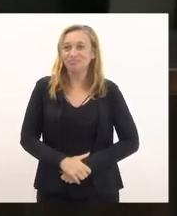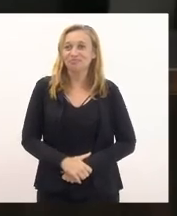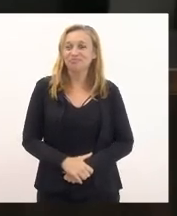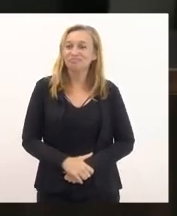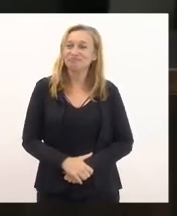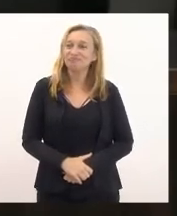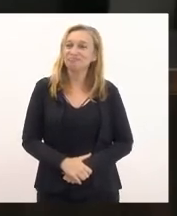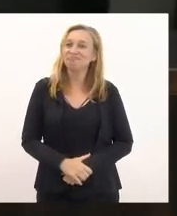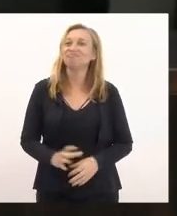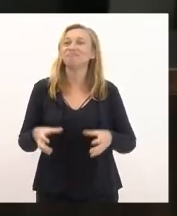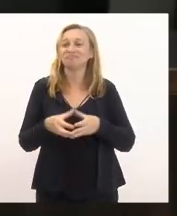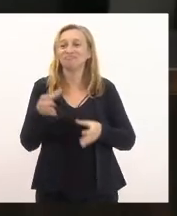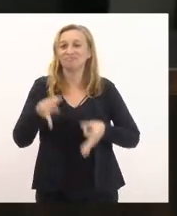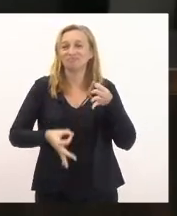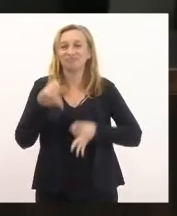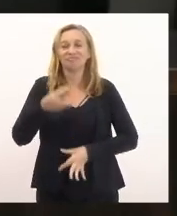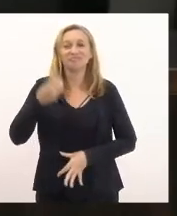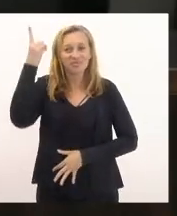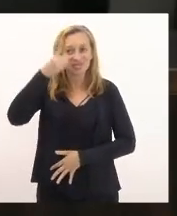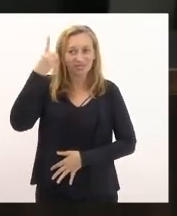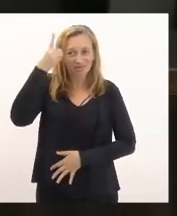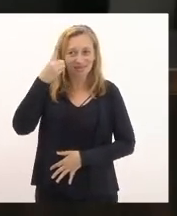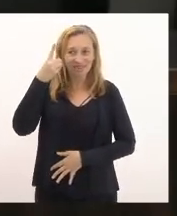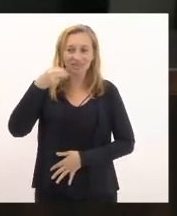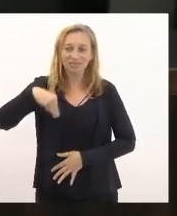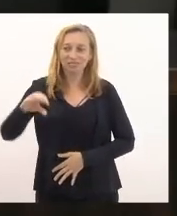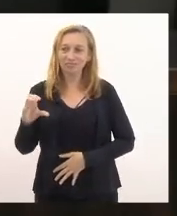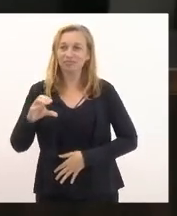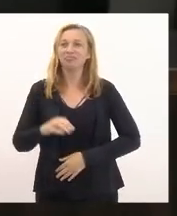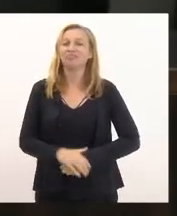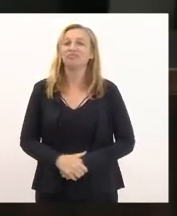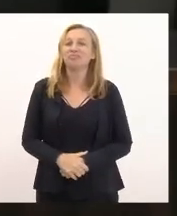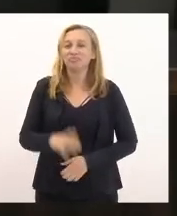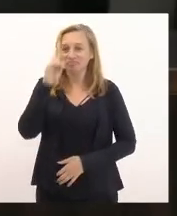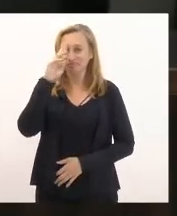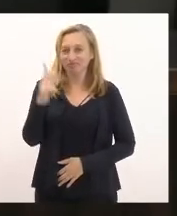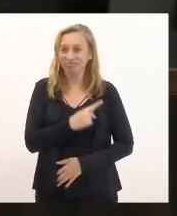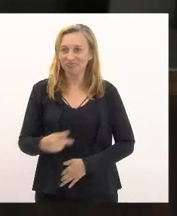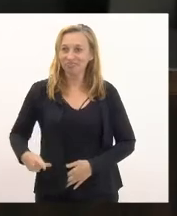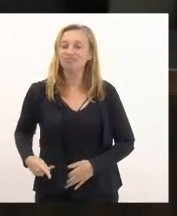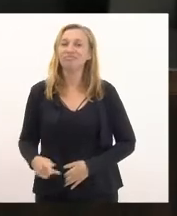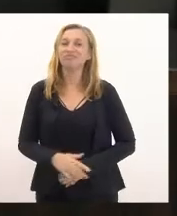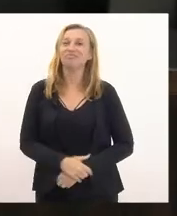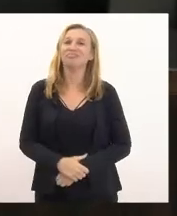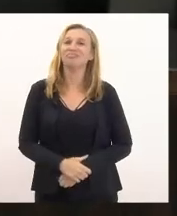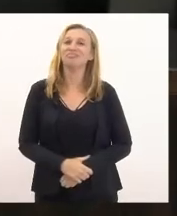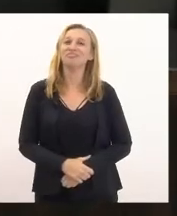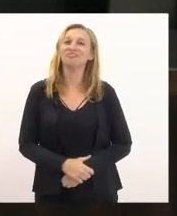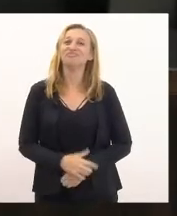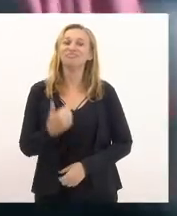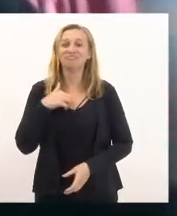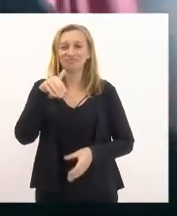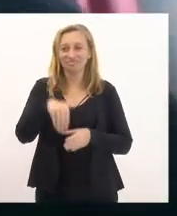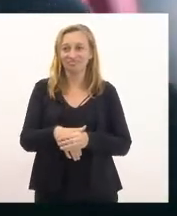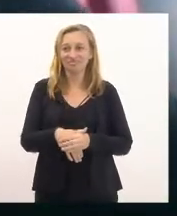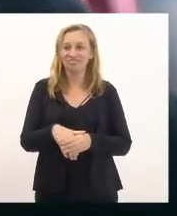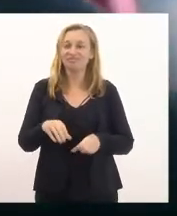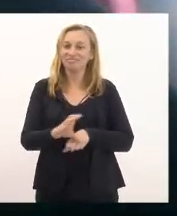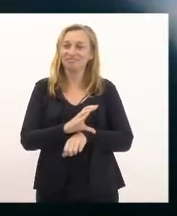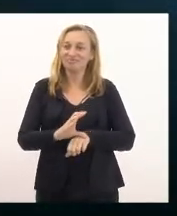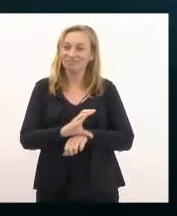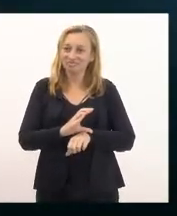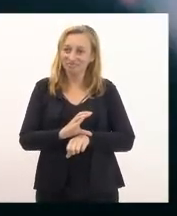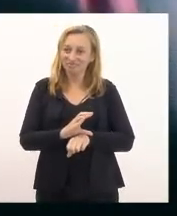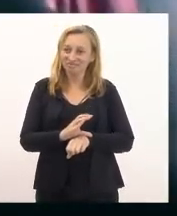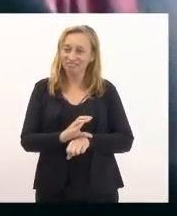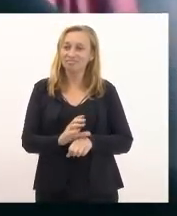Pela Comissão de Constituição de deputado Carlos Mink. Senhor presidente, eu voto pela